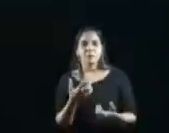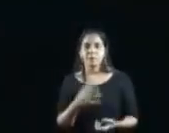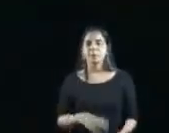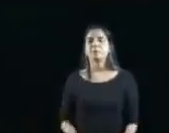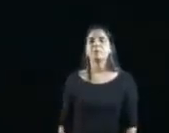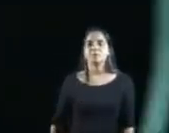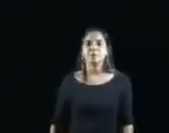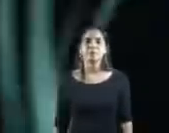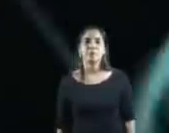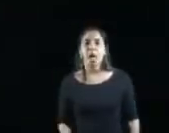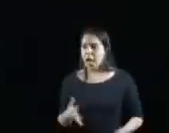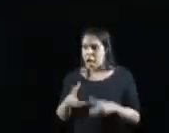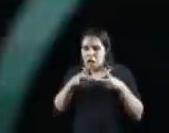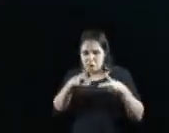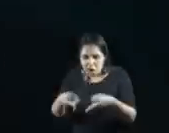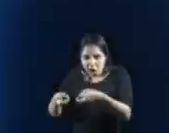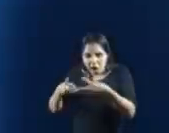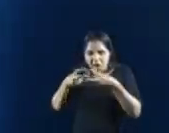edificaram a riqueza